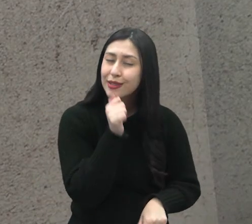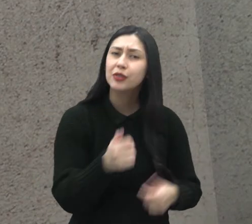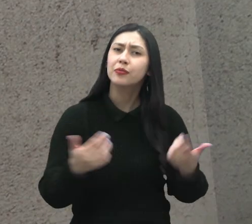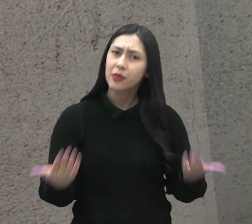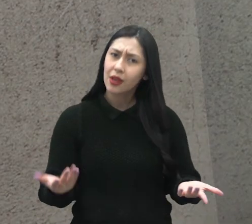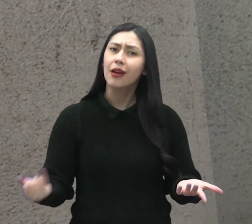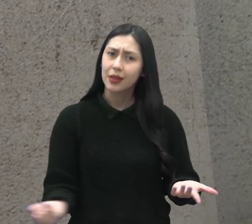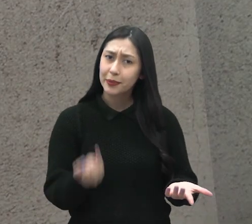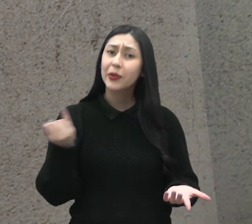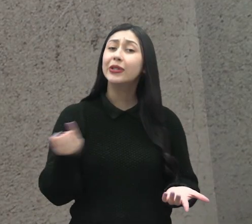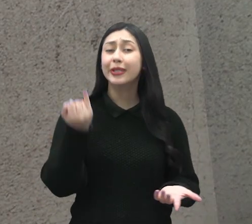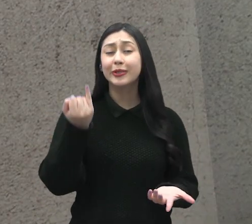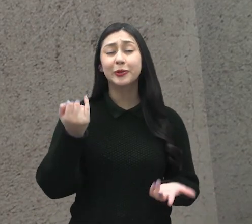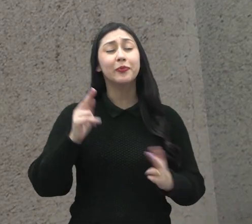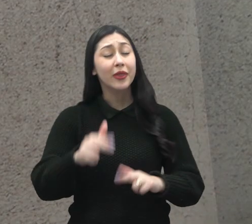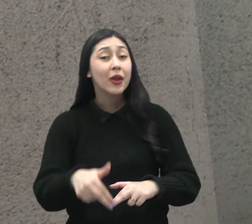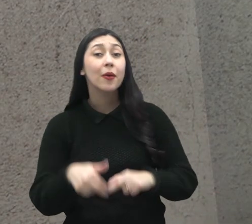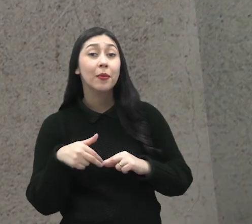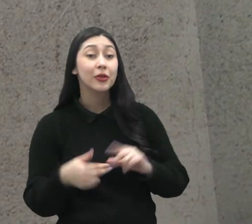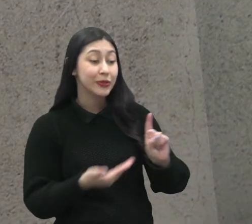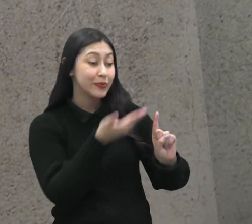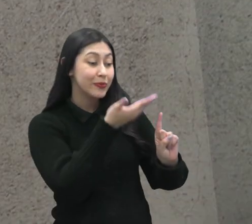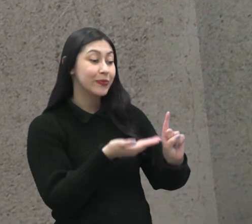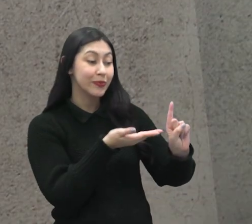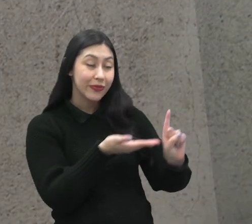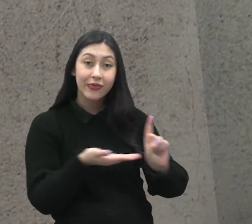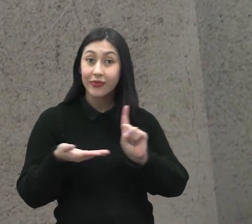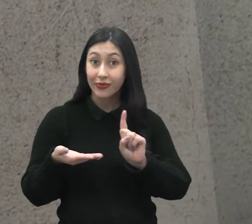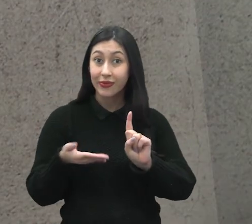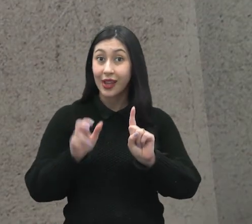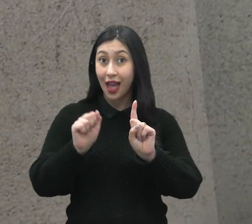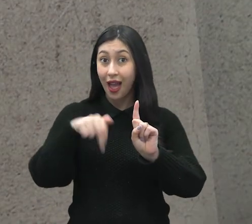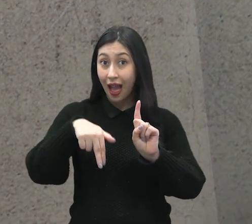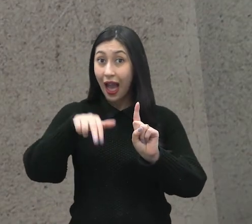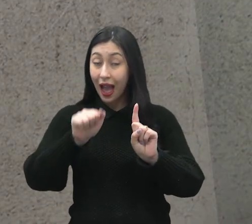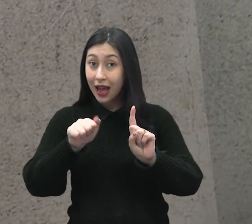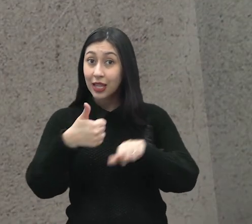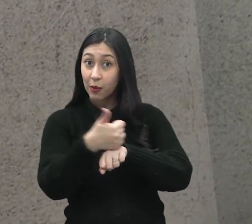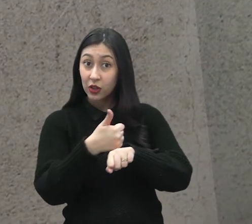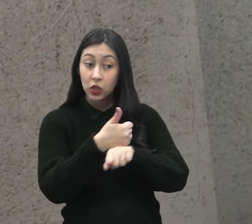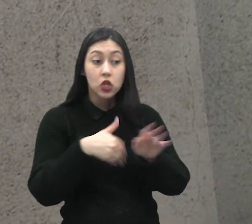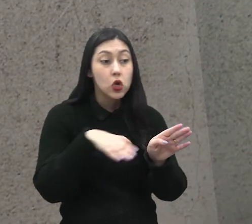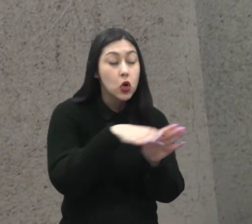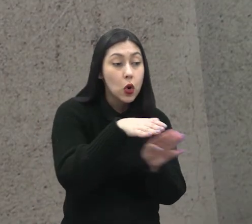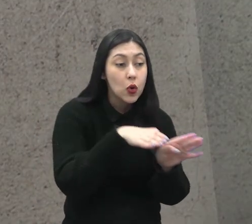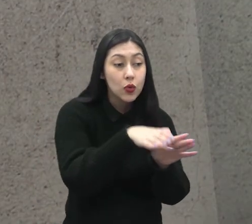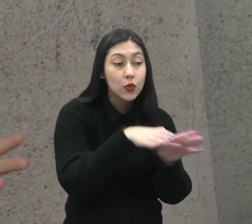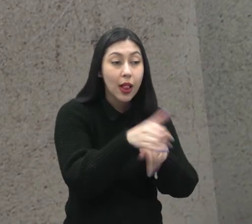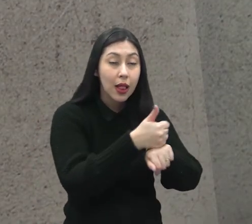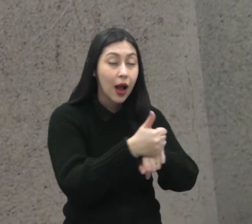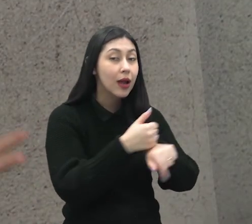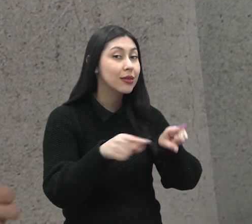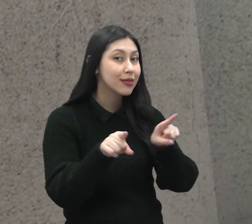viu, gente? Para conversar com a gente, a orientadora de carreira e psicóloga Ana Flávia Meneguzzi está